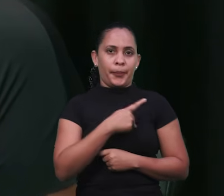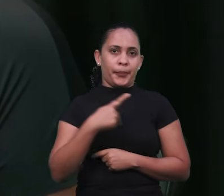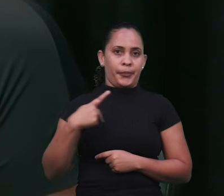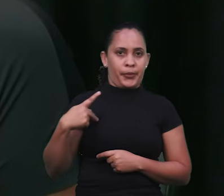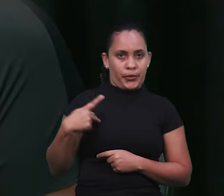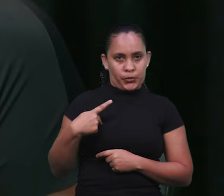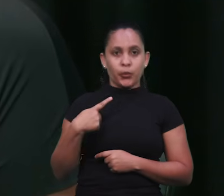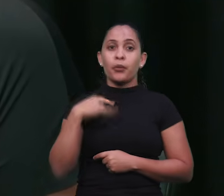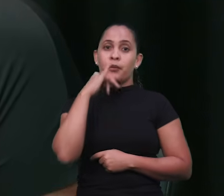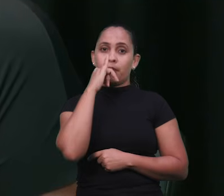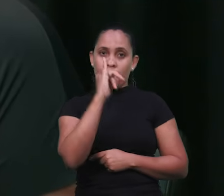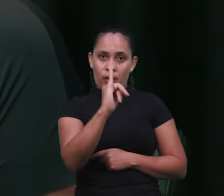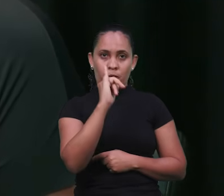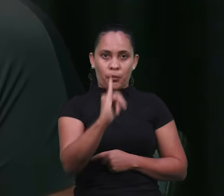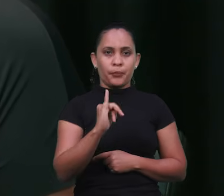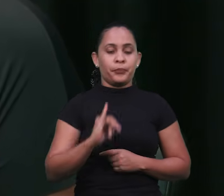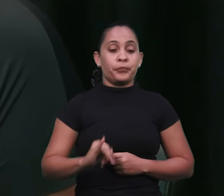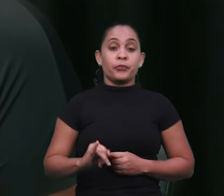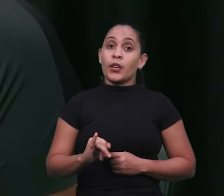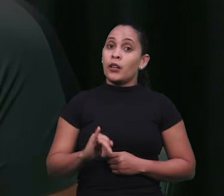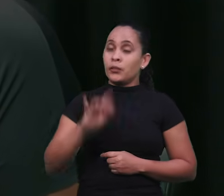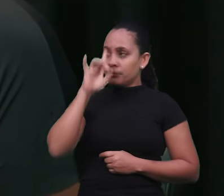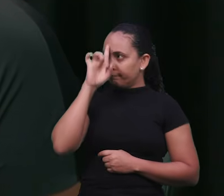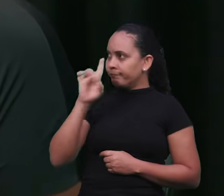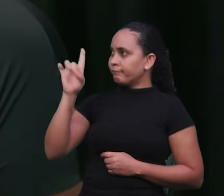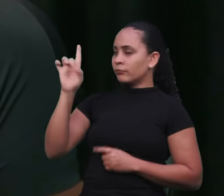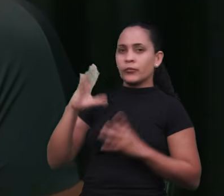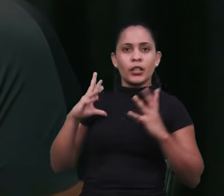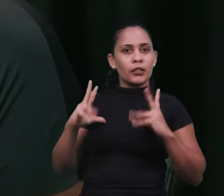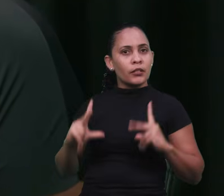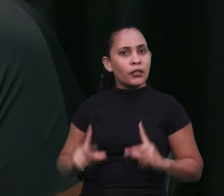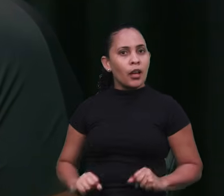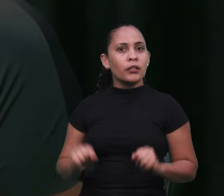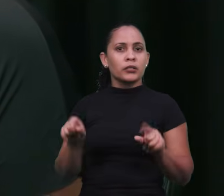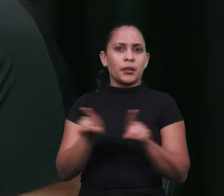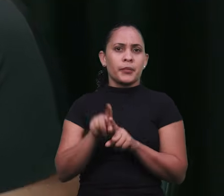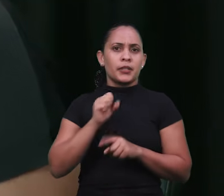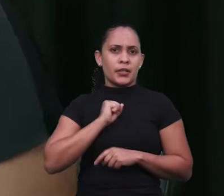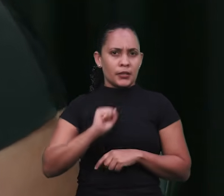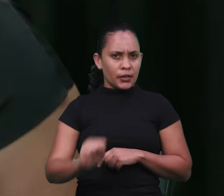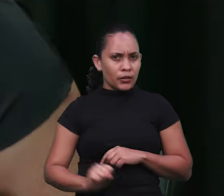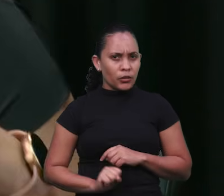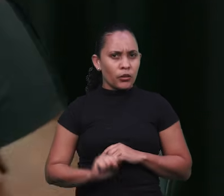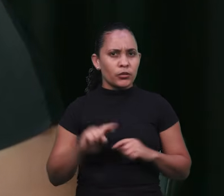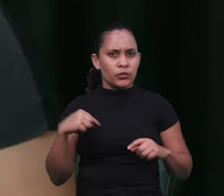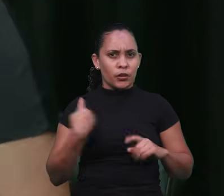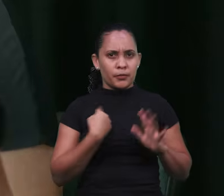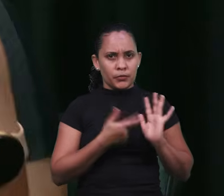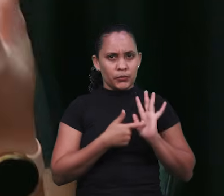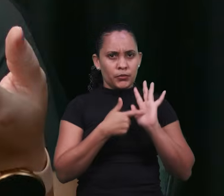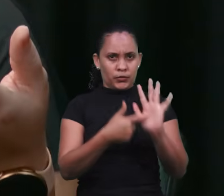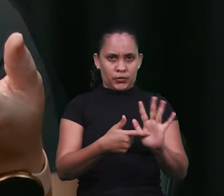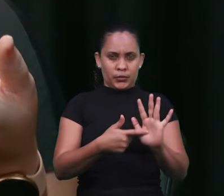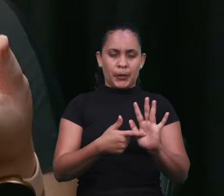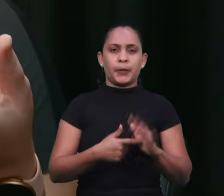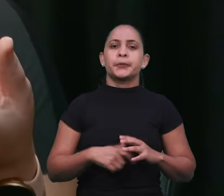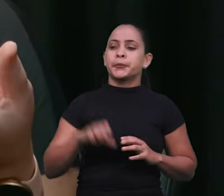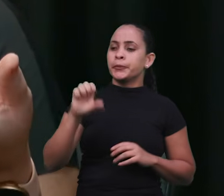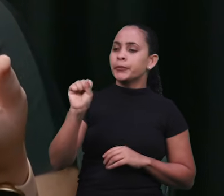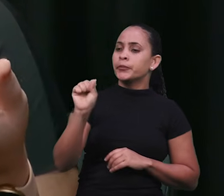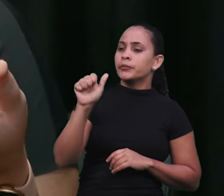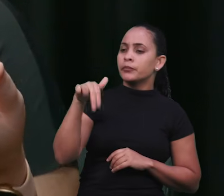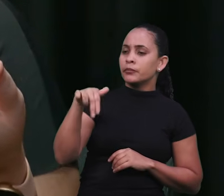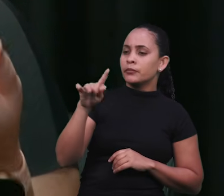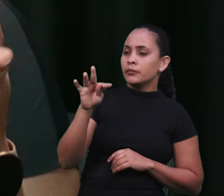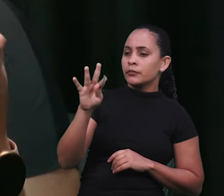Gerson Belucci, ele trouxe sobre a santidade de Deus, explicando um pouco sobre o sacerdote. E hoje nós vamos trazer esse sentido do santo,